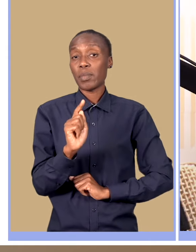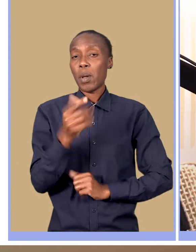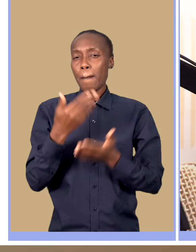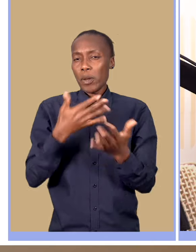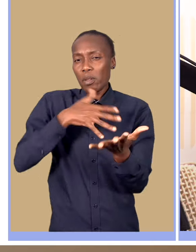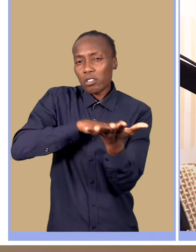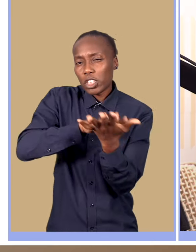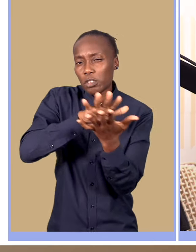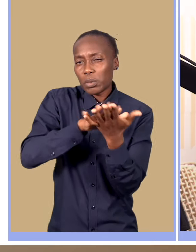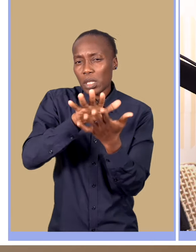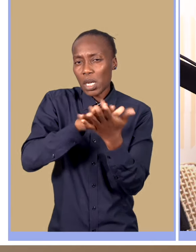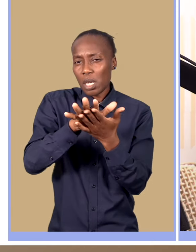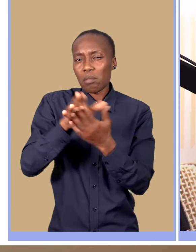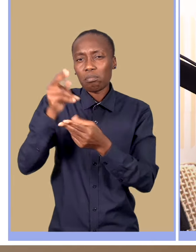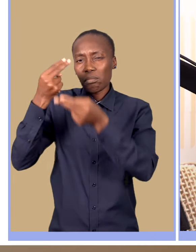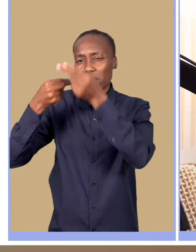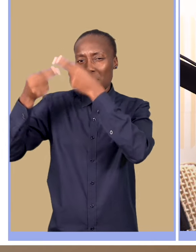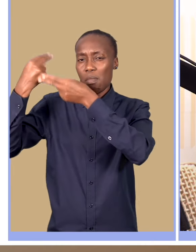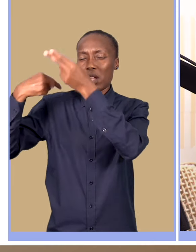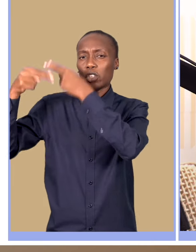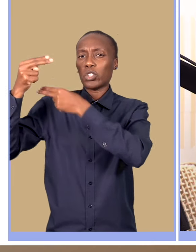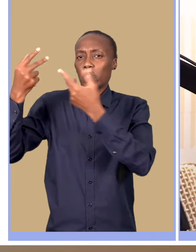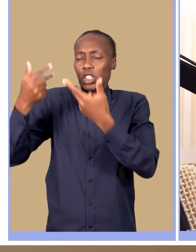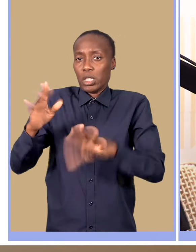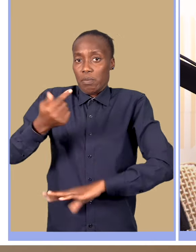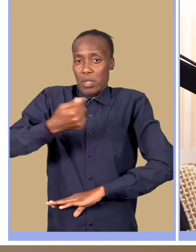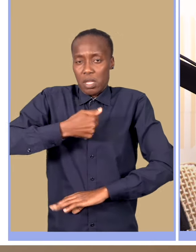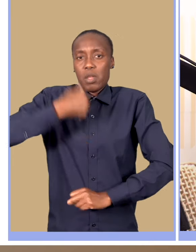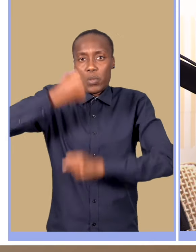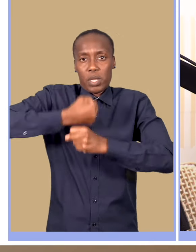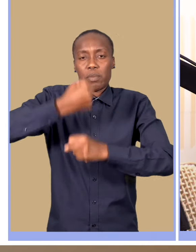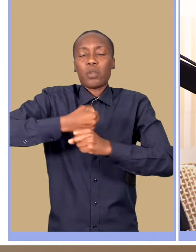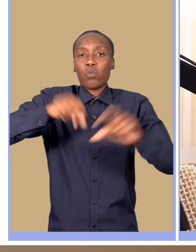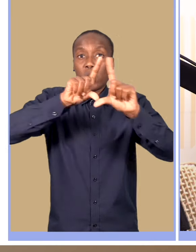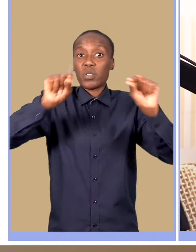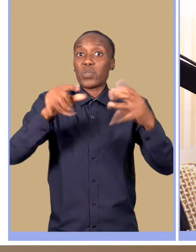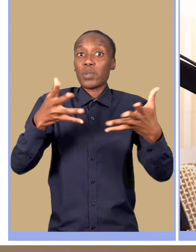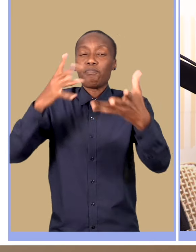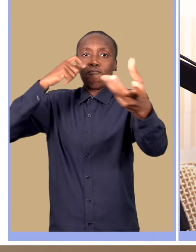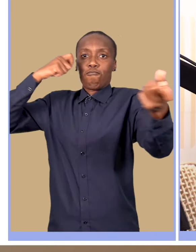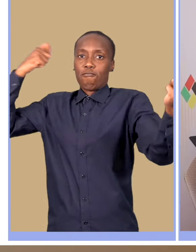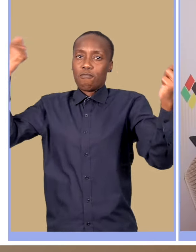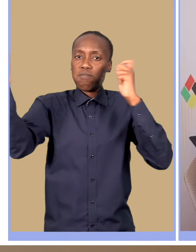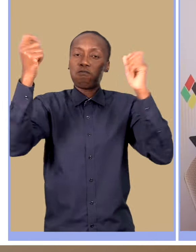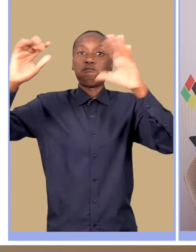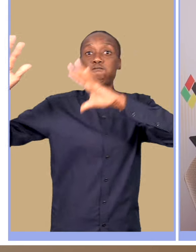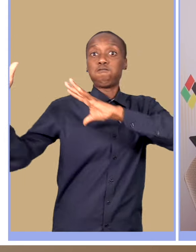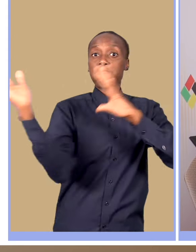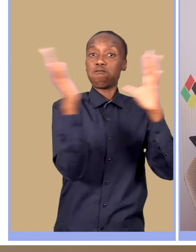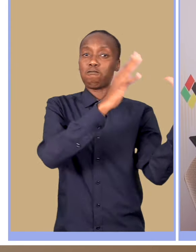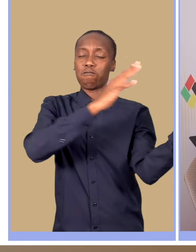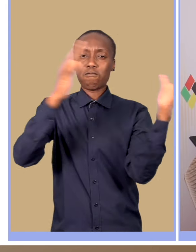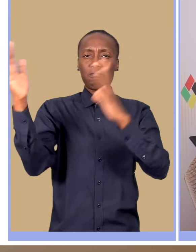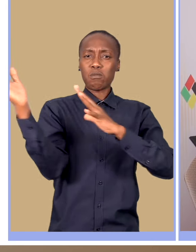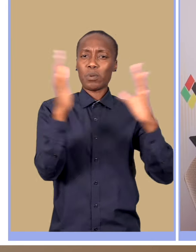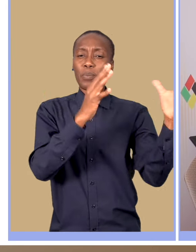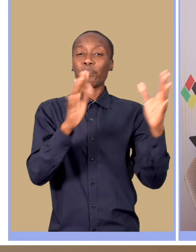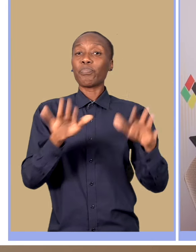um pequeno episódio que nós vivenciamos conforme eu trabalho com essas questões ligadas às mudanças